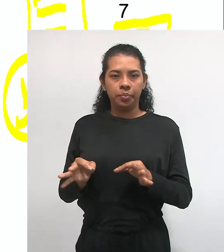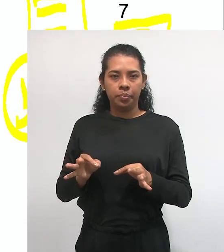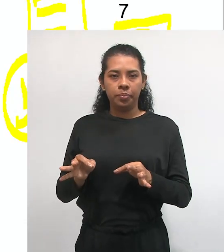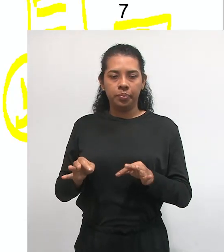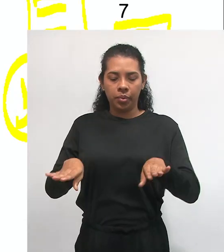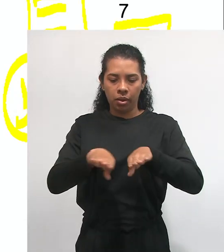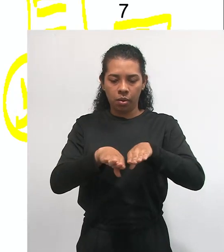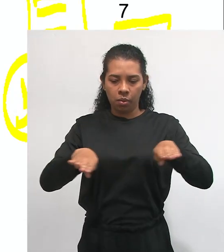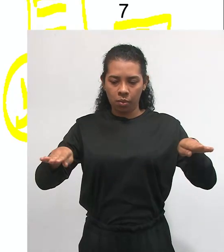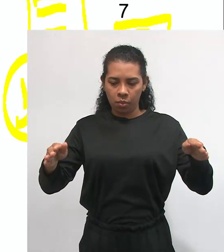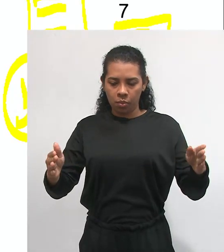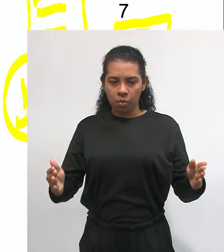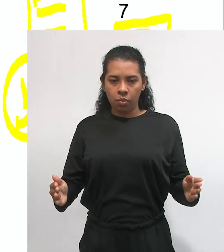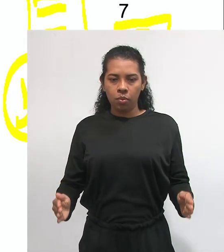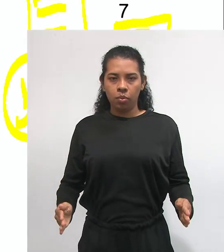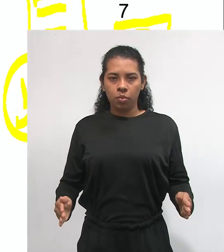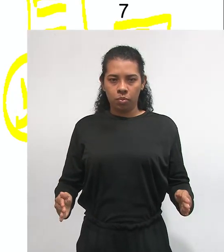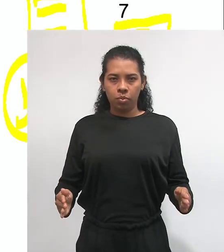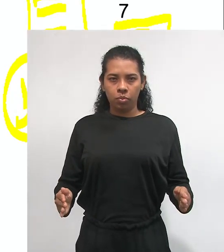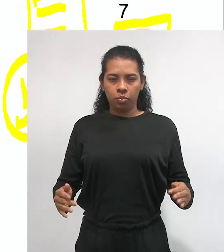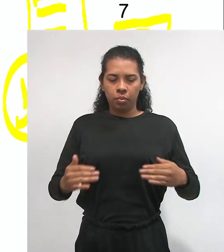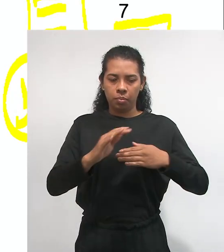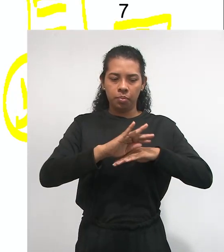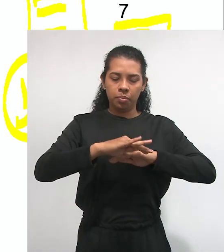montar um tabuleiro